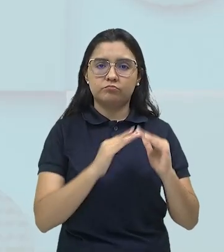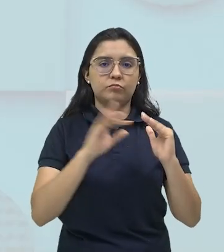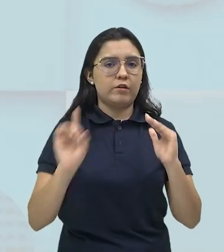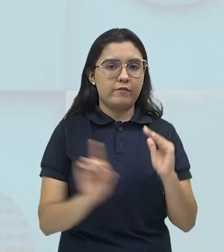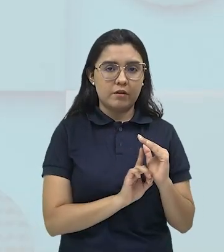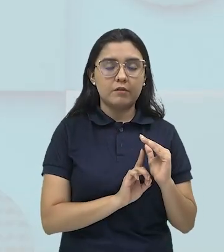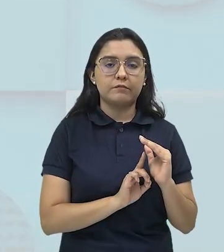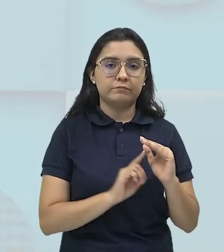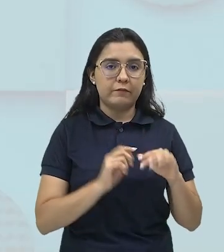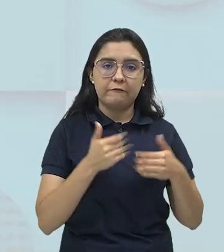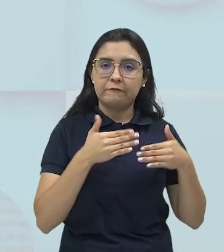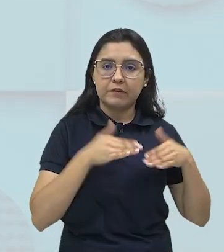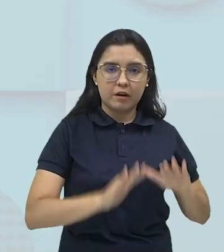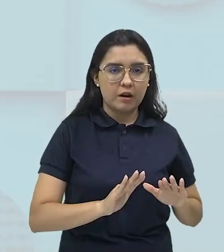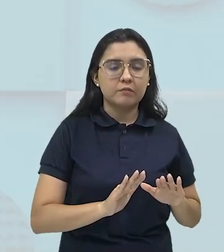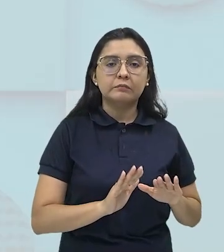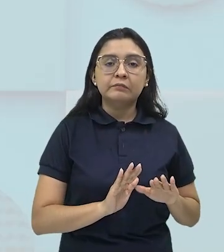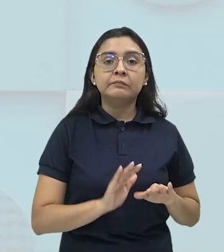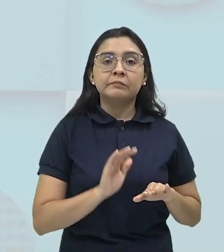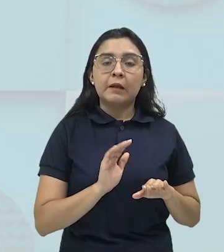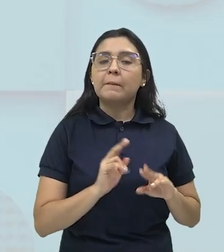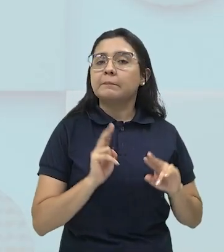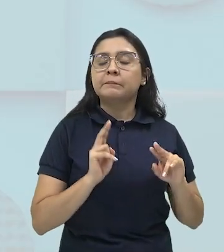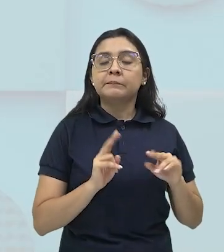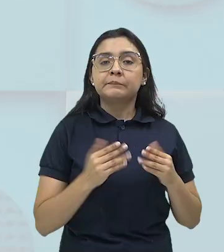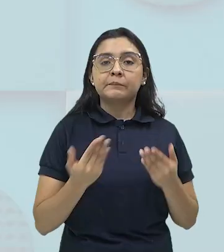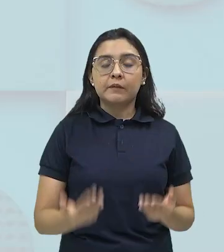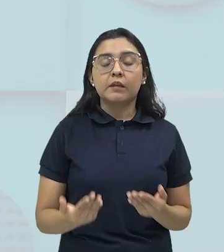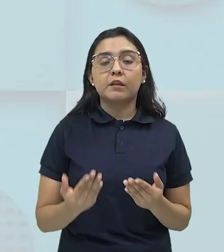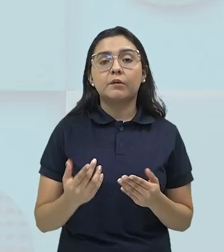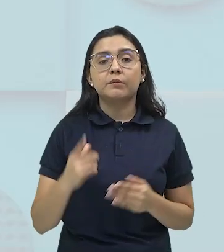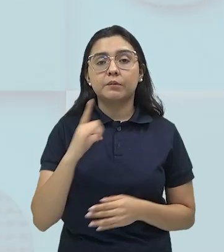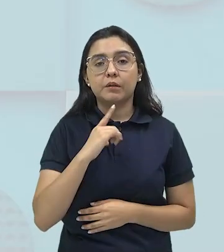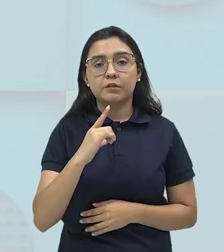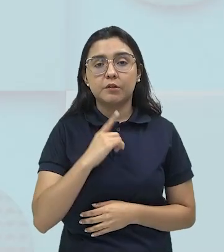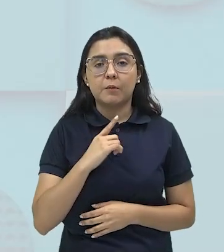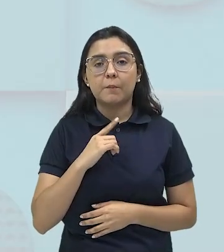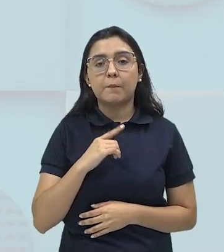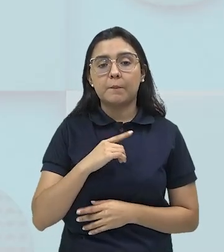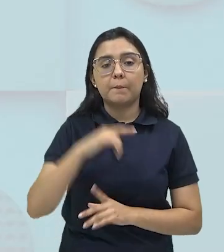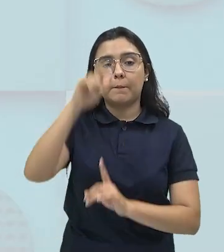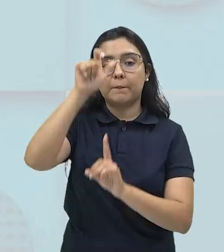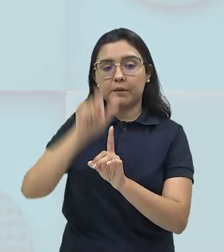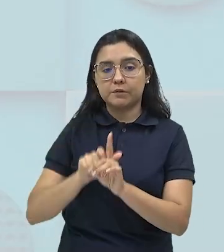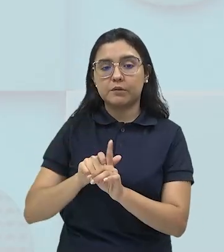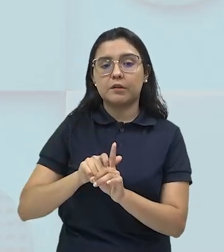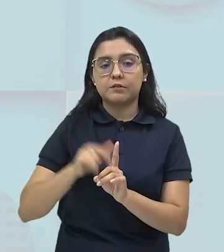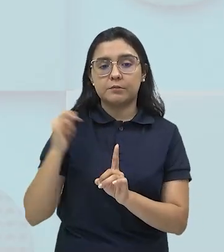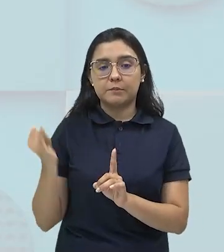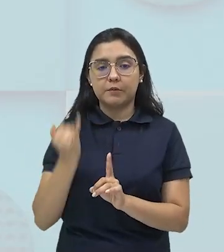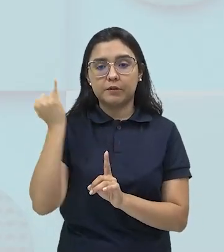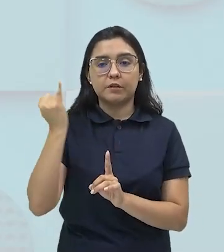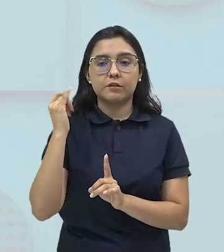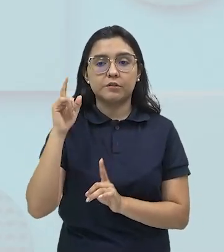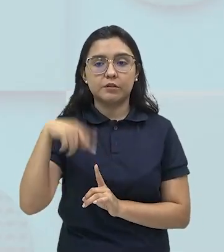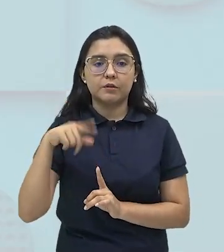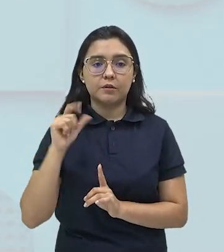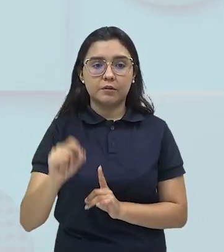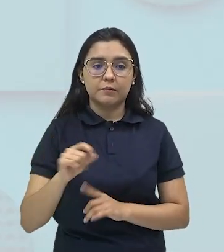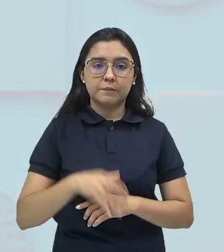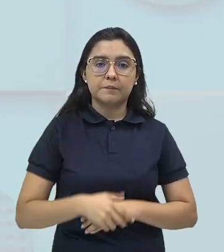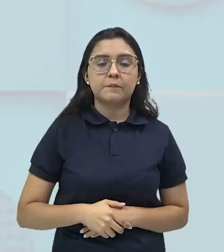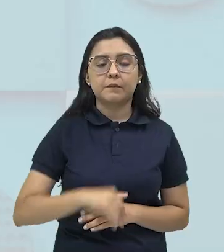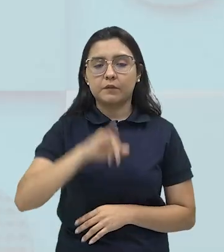casa. E aí, nós tivemos um personagem importante nessa obra, que foi o